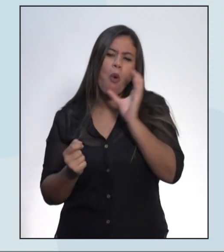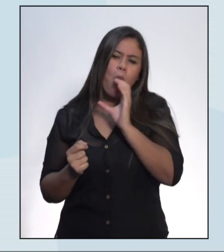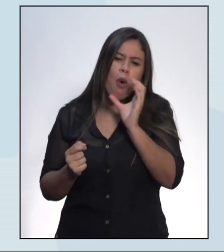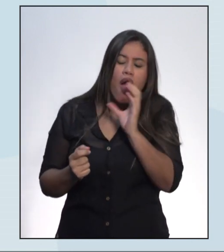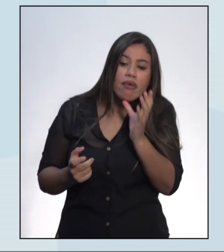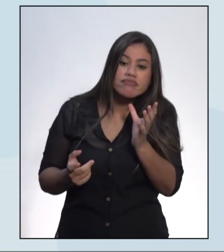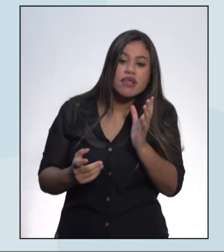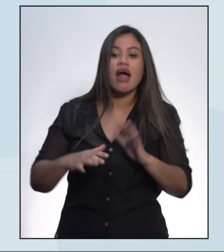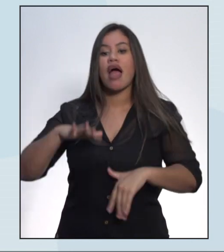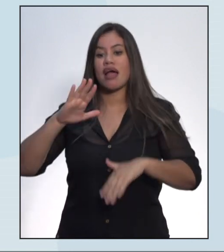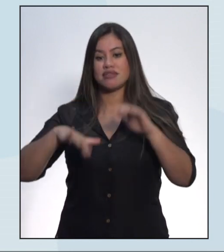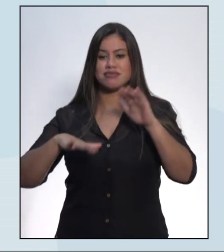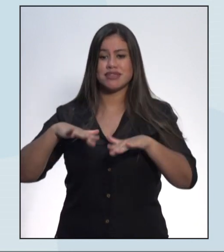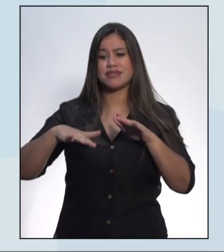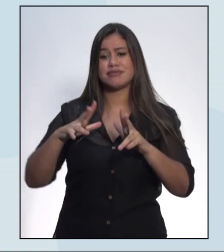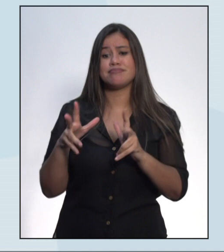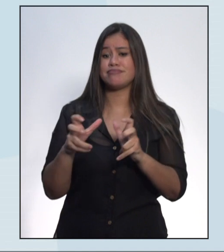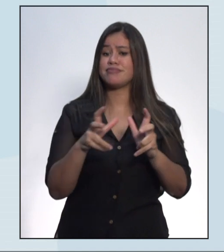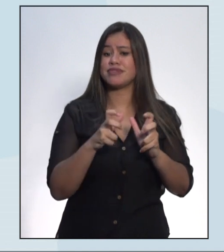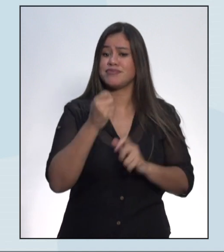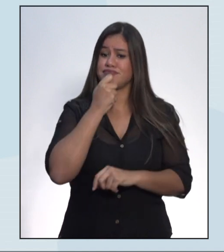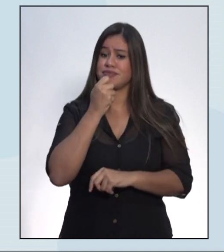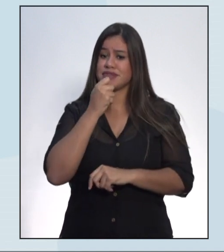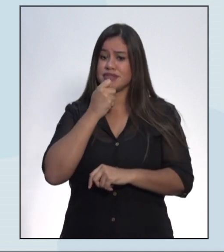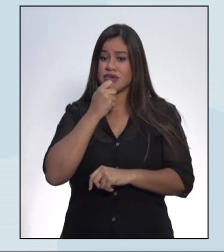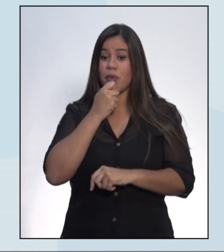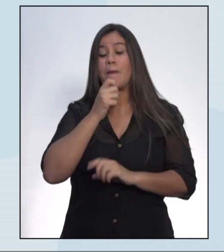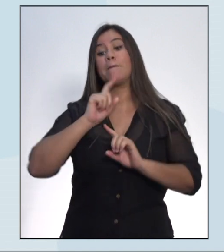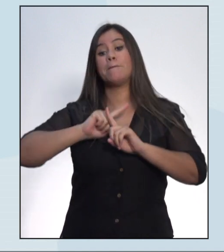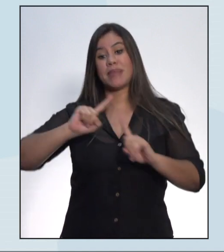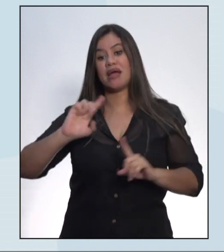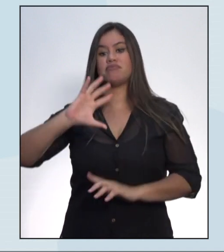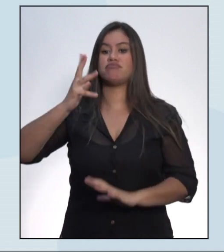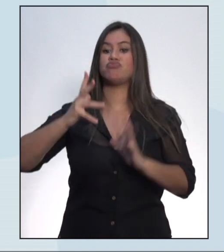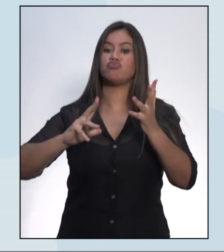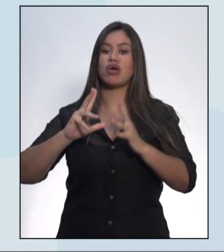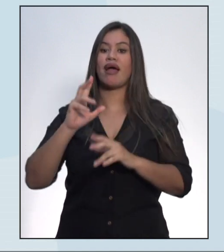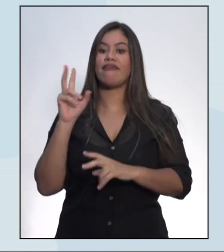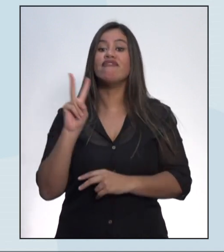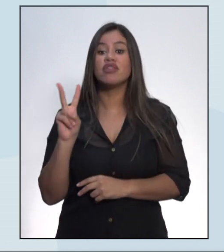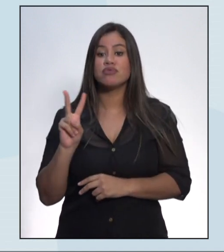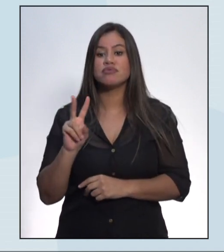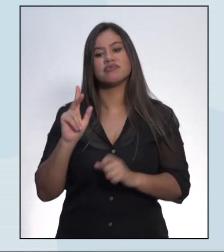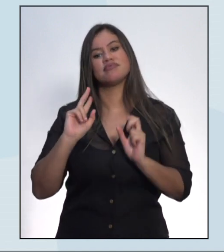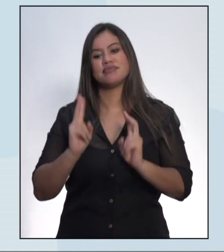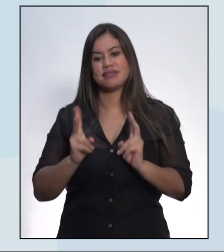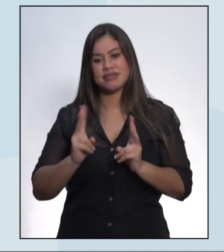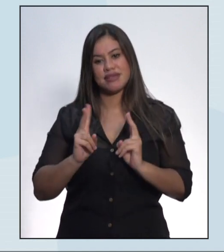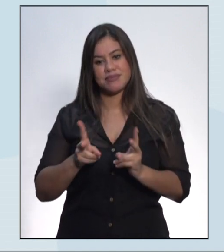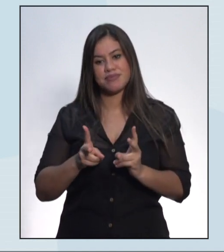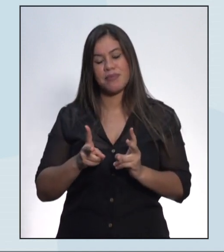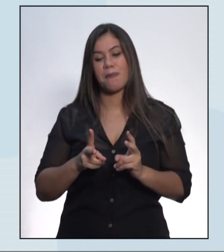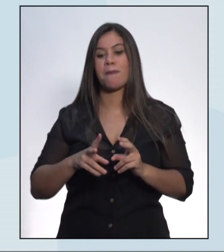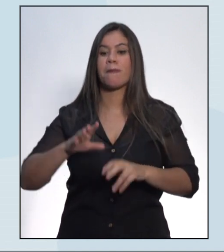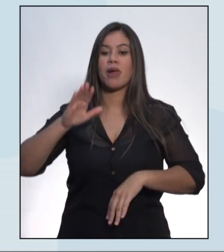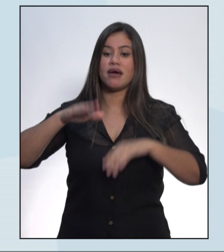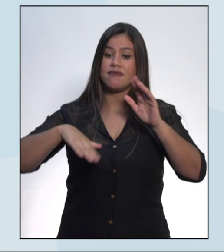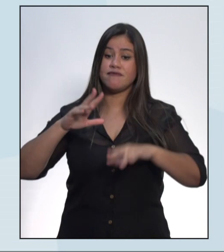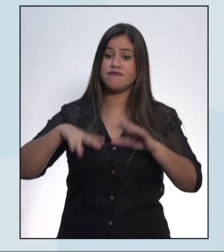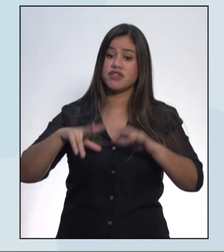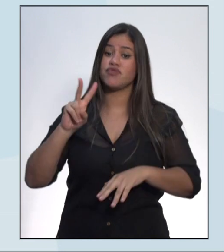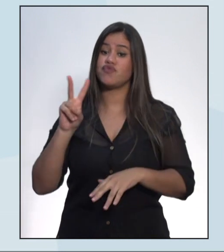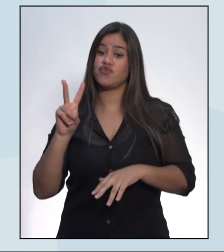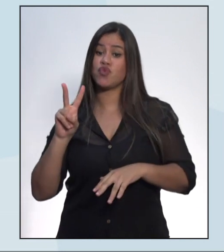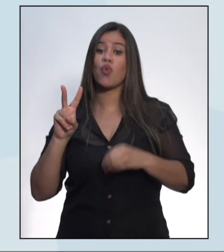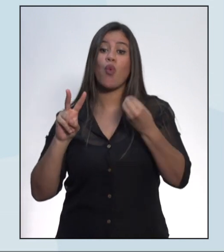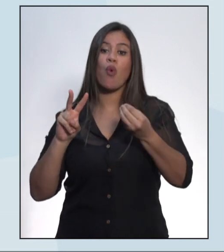né? Mas a gente brinca com essa velocidade o tempo todo. Então, tem algumas reações que a gente faz com que ela seja mais lenta, ela leve mais